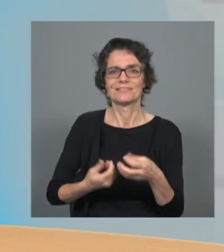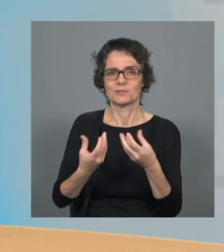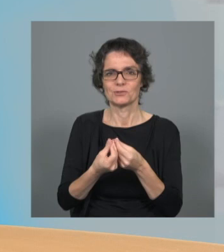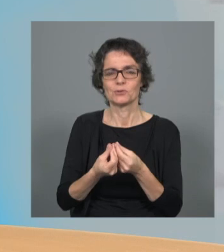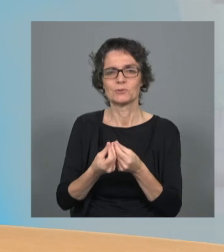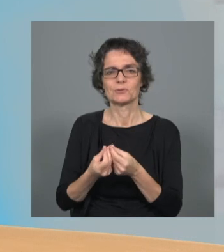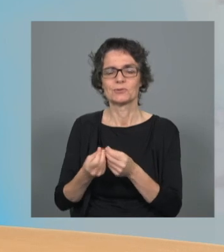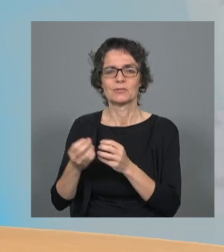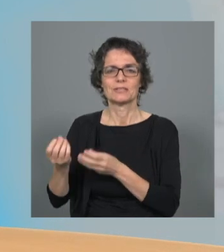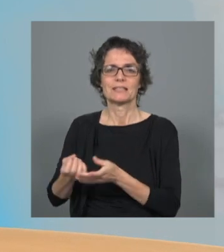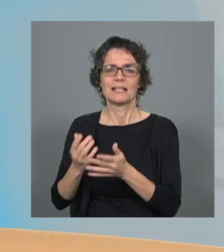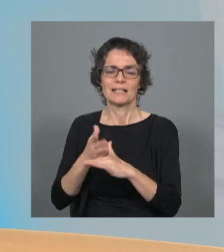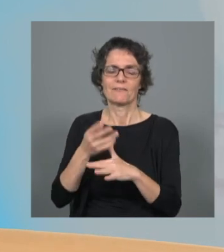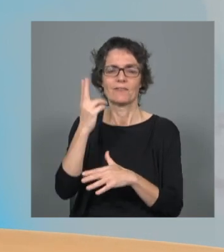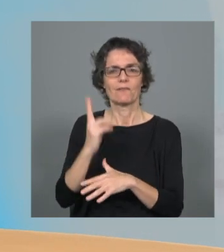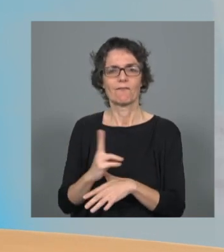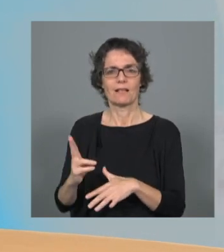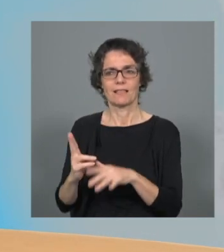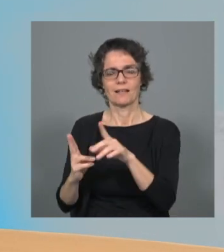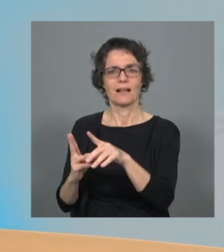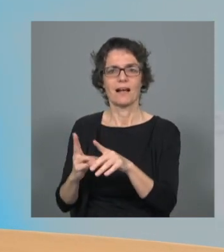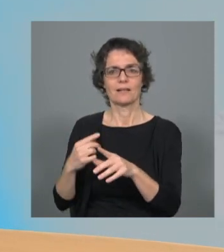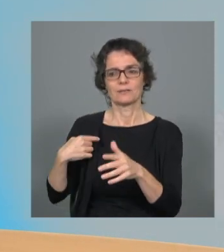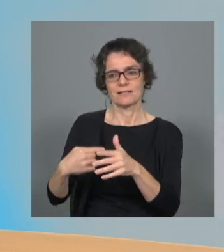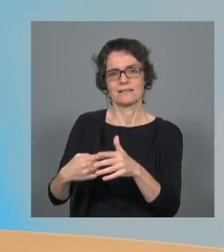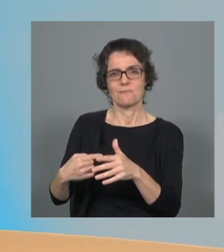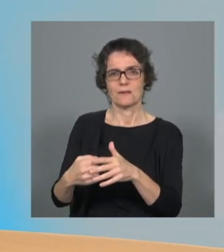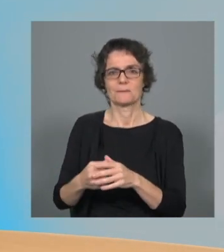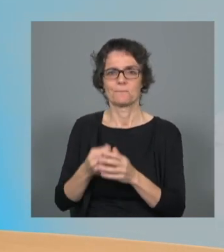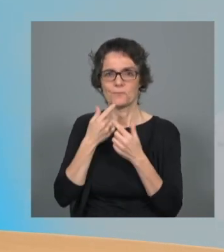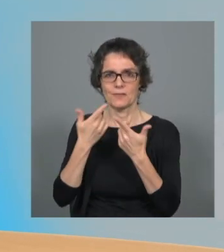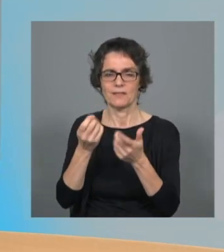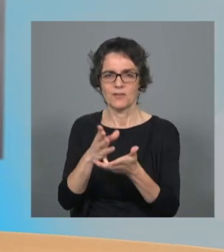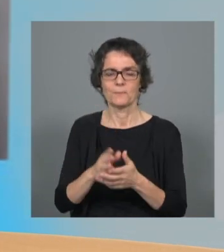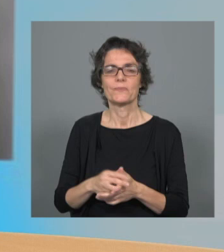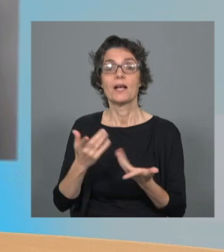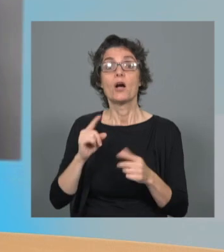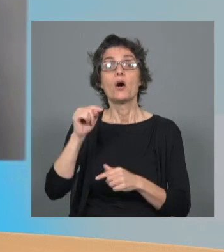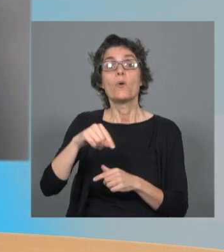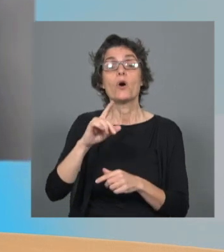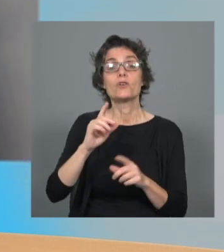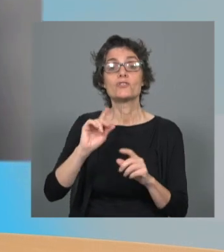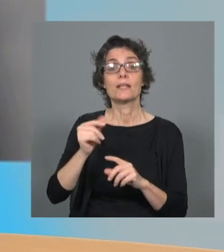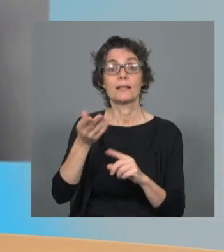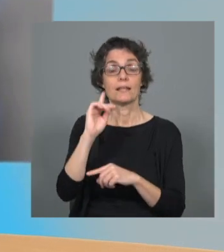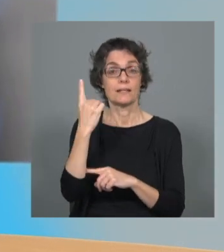Vaticano disponibilizou desde a última semana. Hoje ainda regressamos à sua companhia na Antena 1, quando